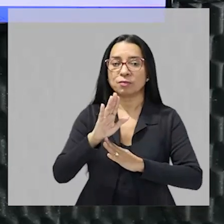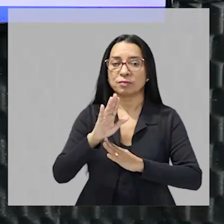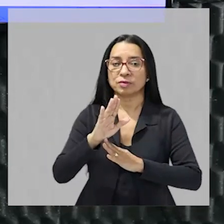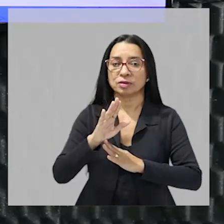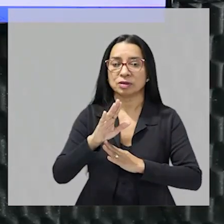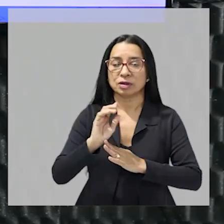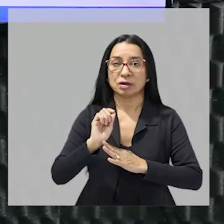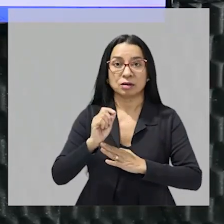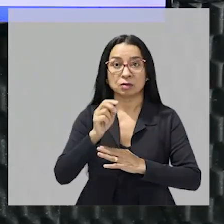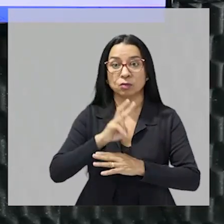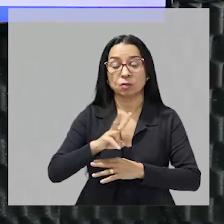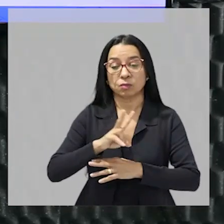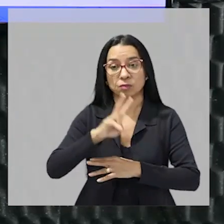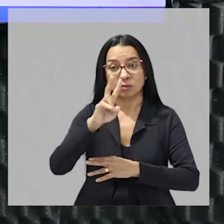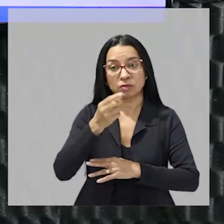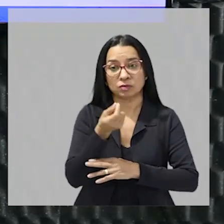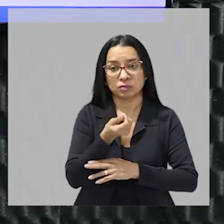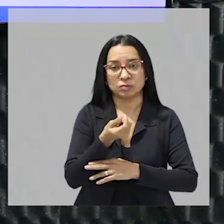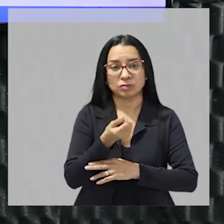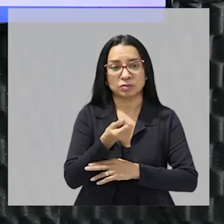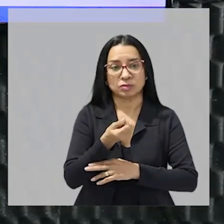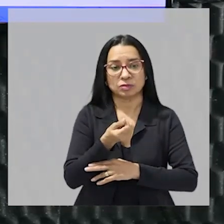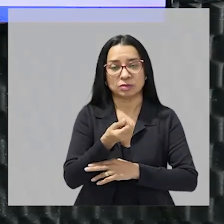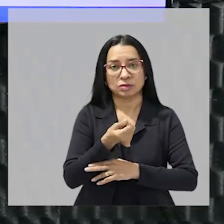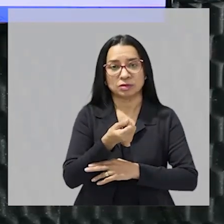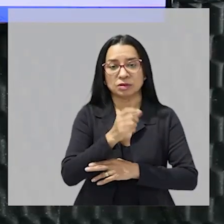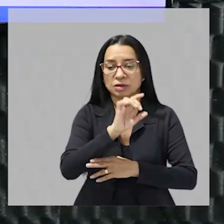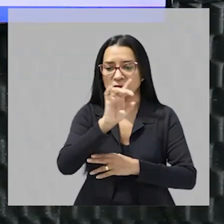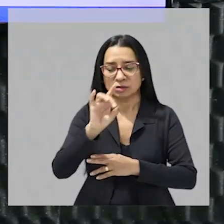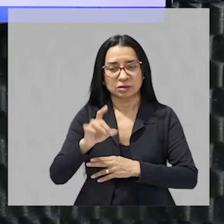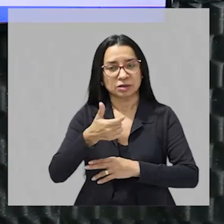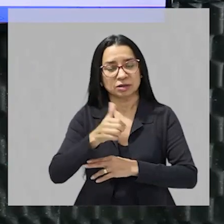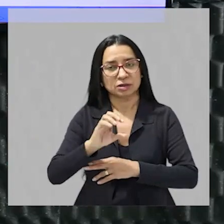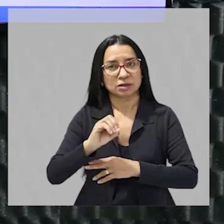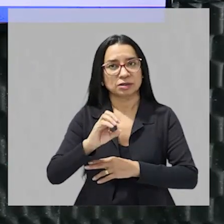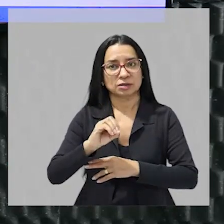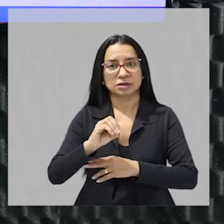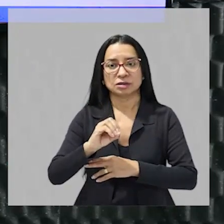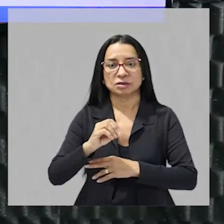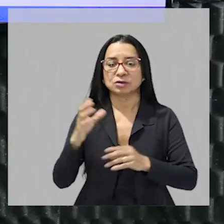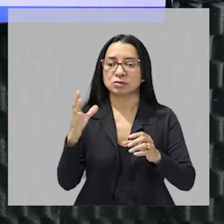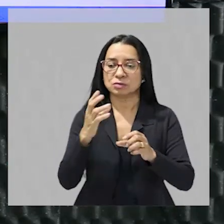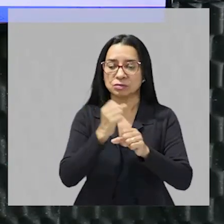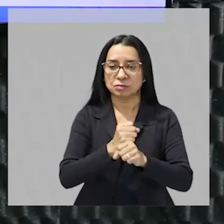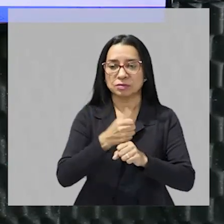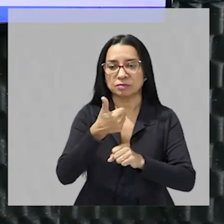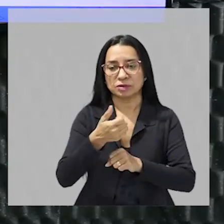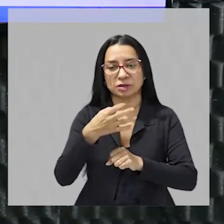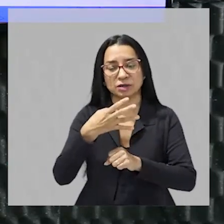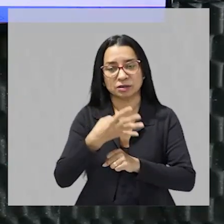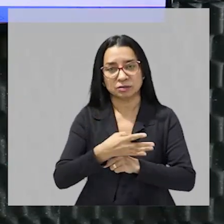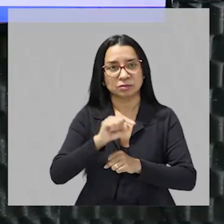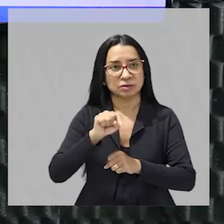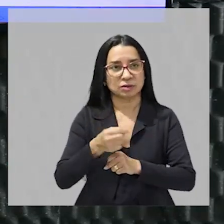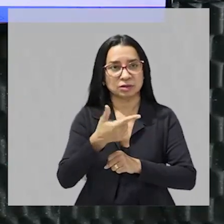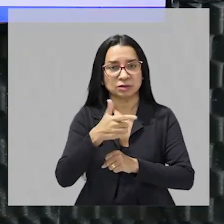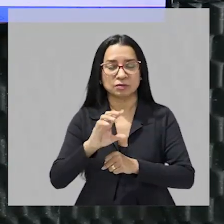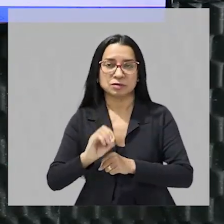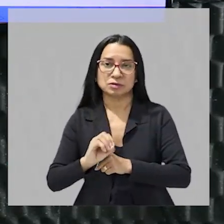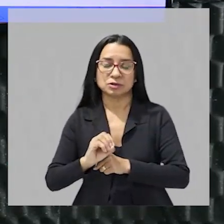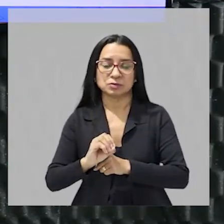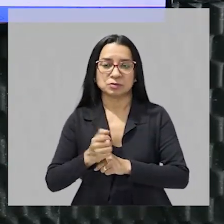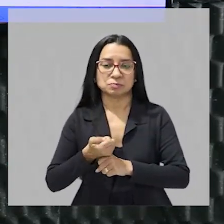bandeira vermelha, onde a cada 100 kWh nós tínhamos um acréscimo de R$ 14,20, se não me falha a memória, a conta de